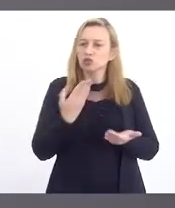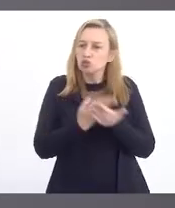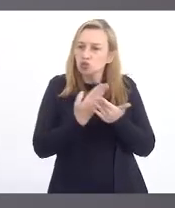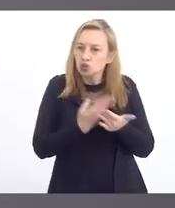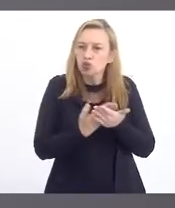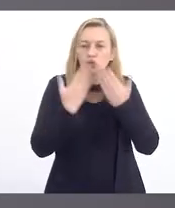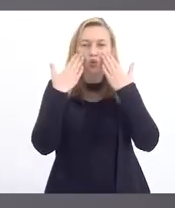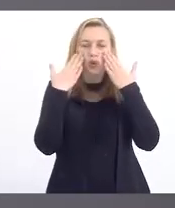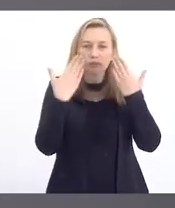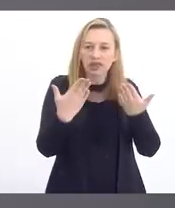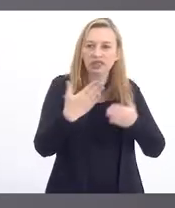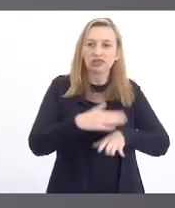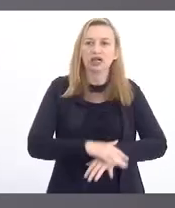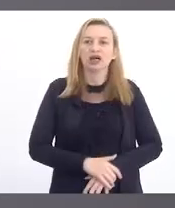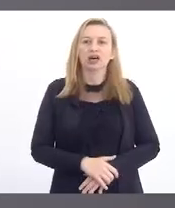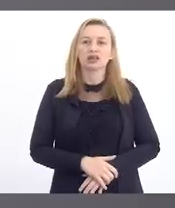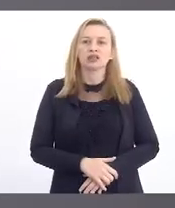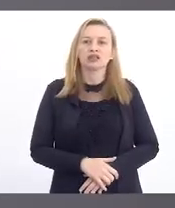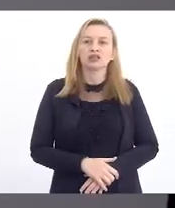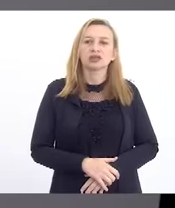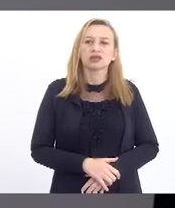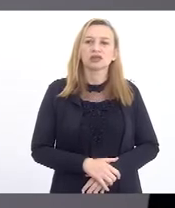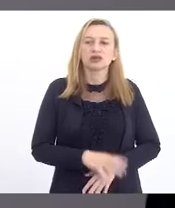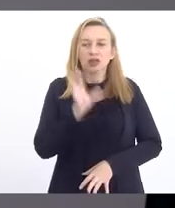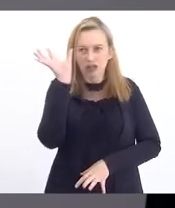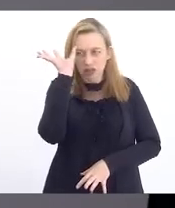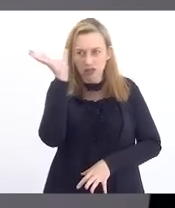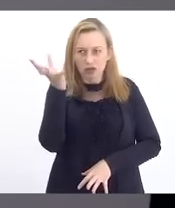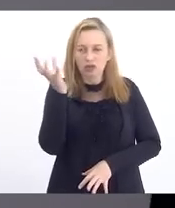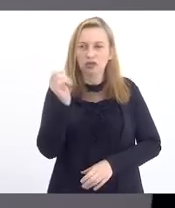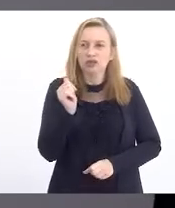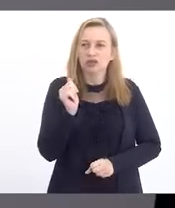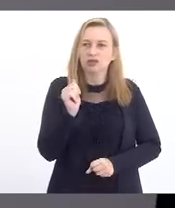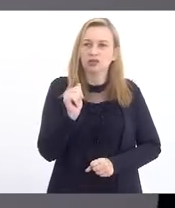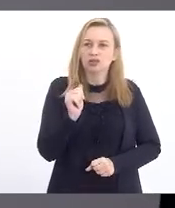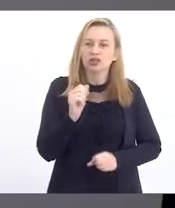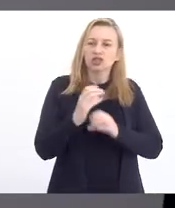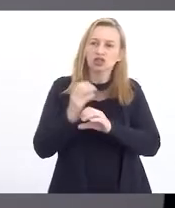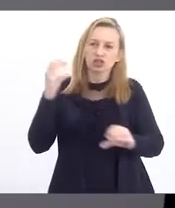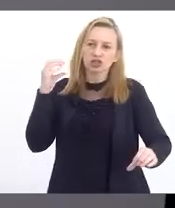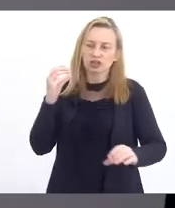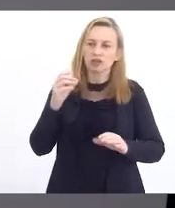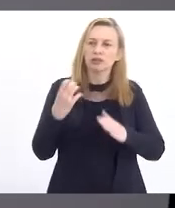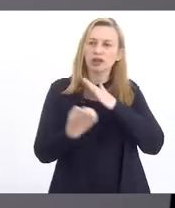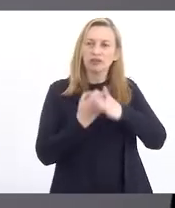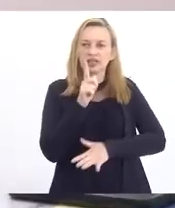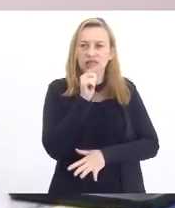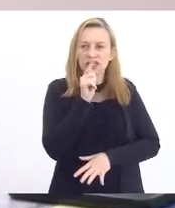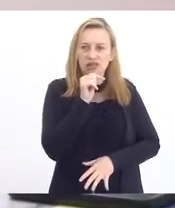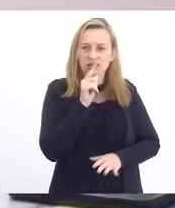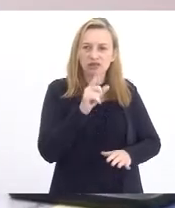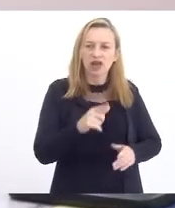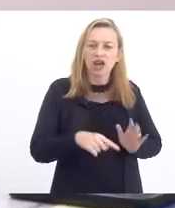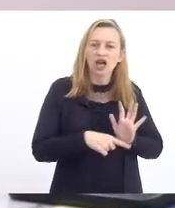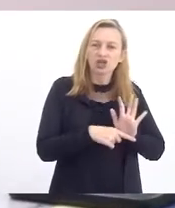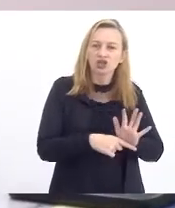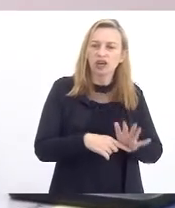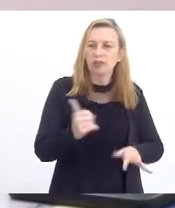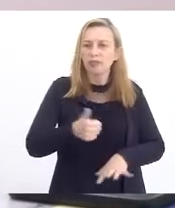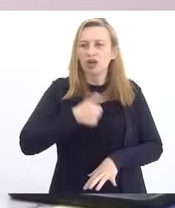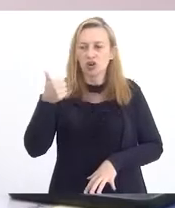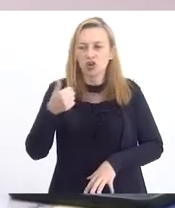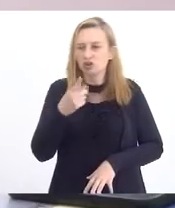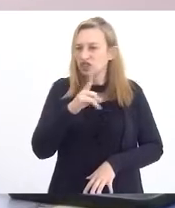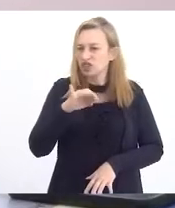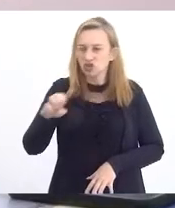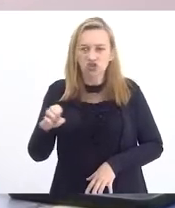vai apresentar essa solução, que vai ser a solução de engenharia dada pela CEDAE, que vai facilitar muito, não vai ter o dique, não vai